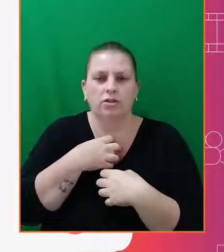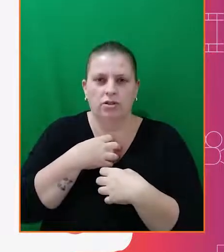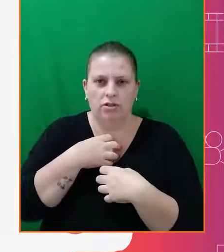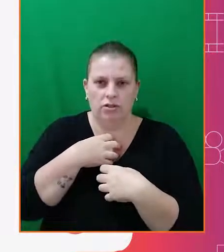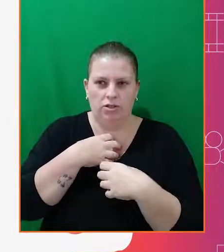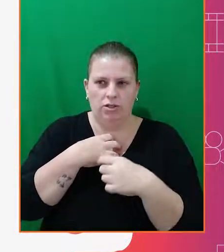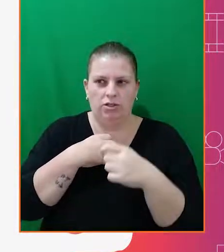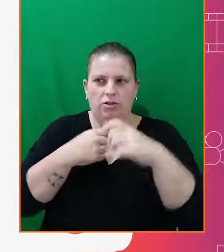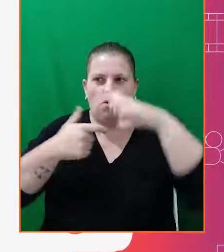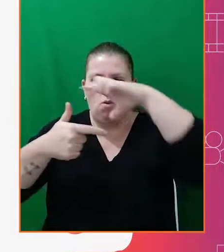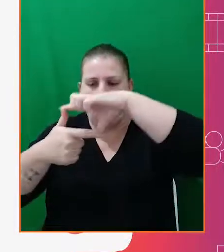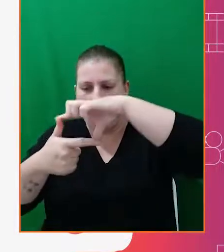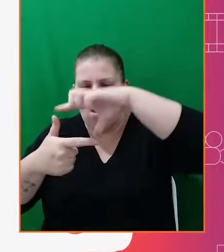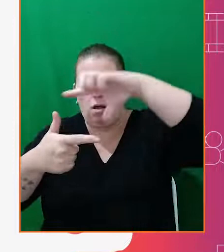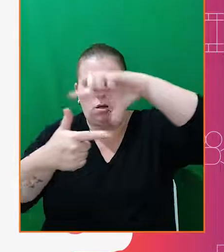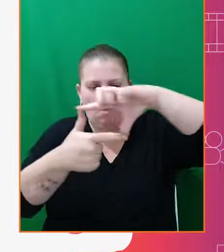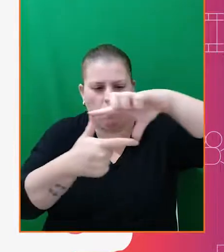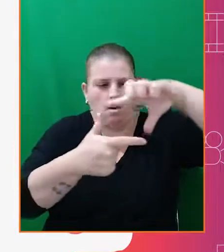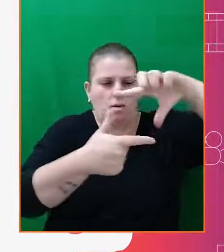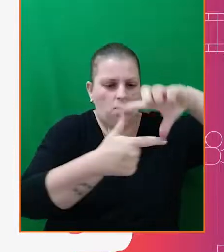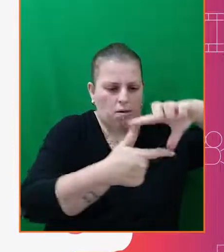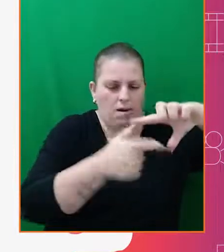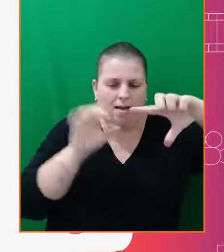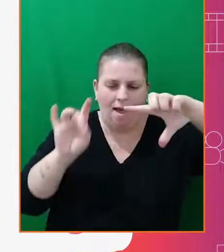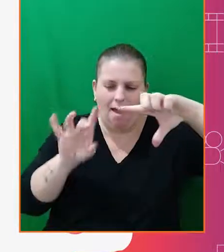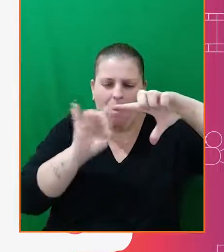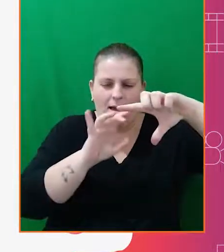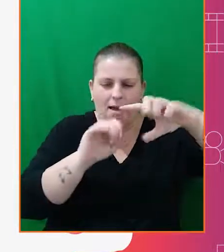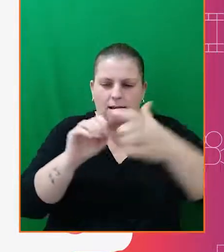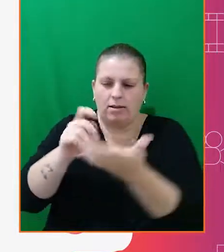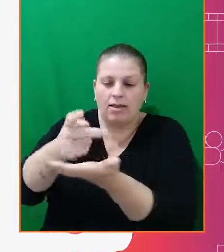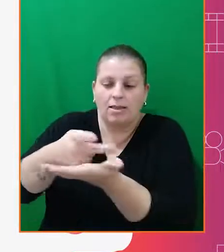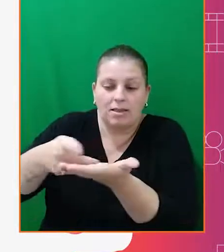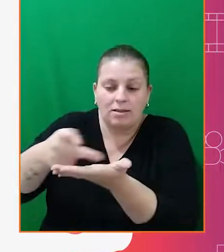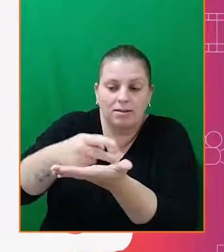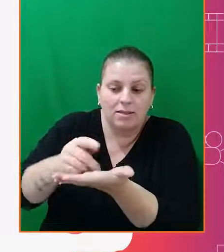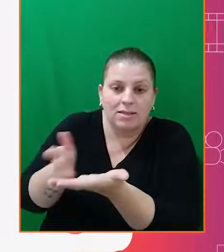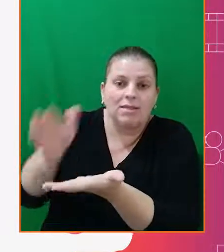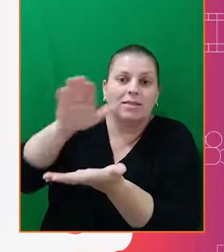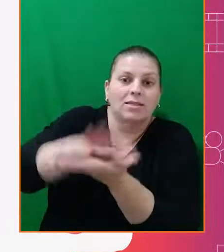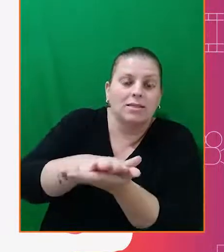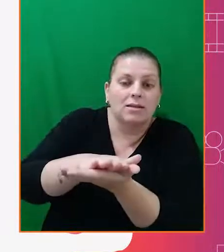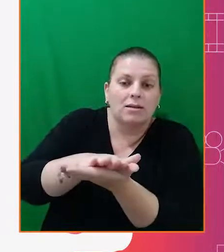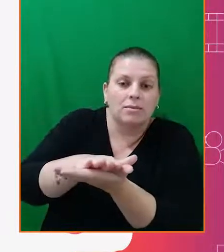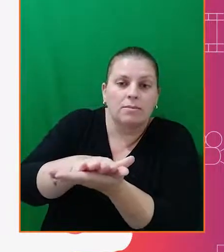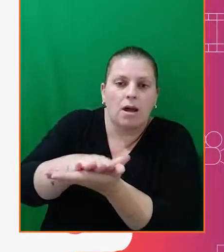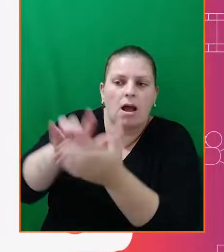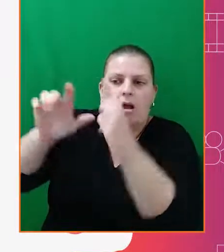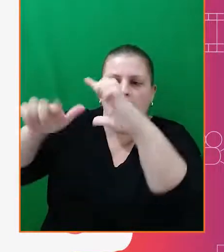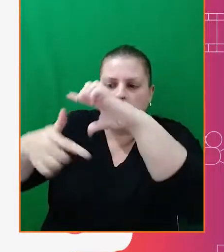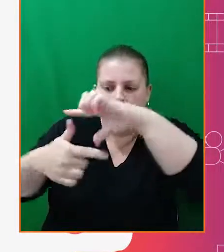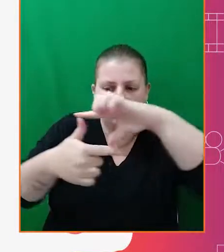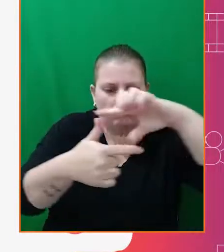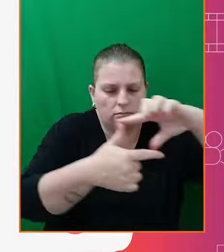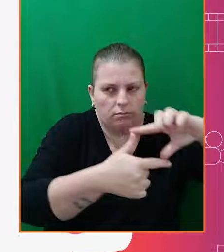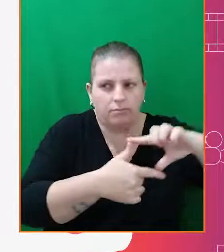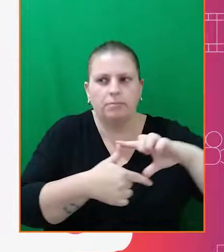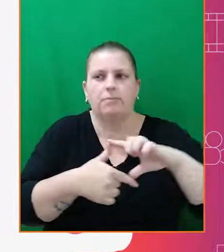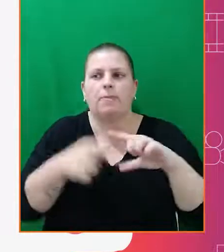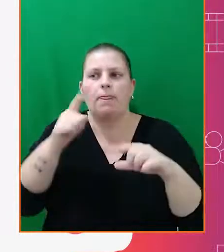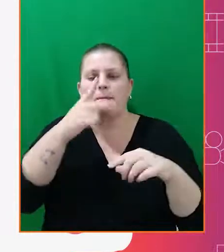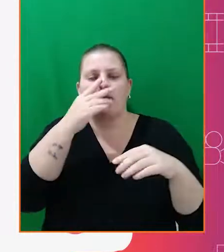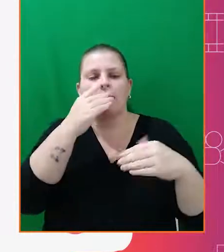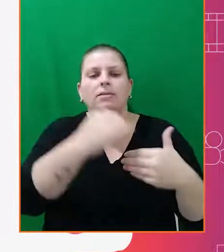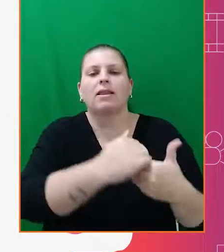alguma forma de se desenhar quadro a quadro por cima. E esse vídeo funcionaria como